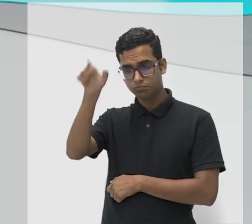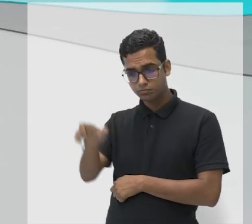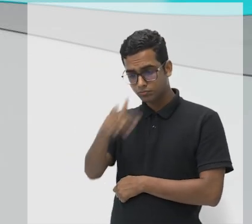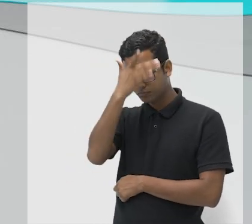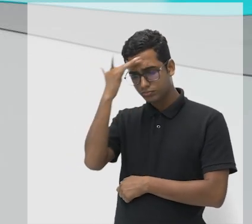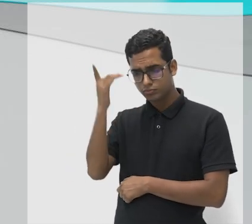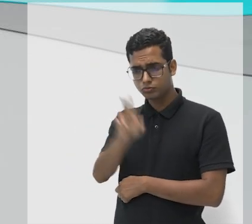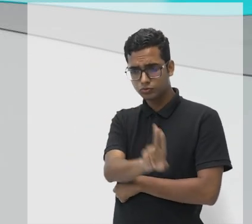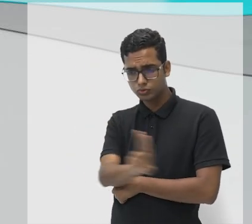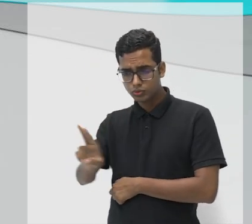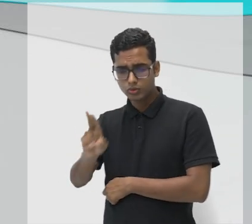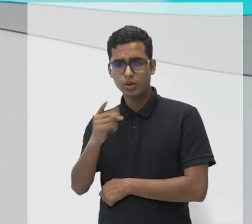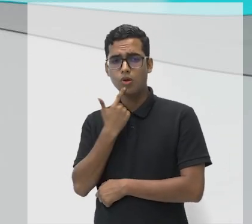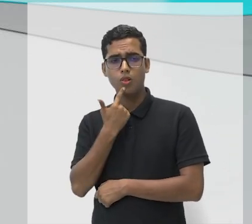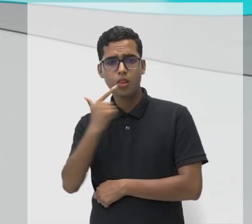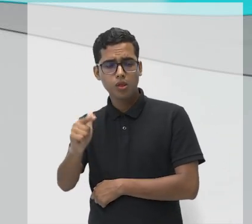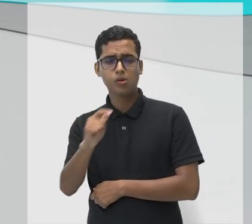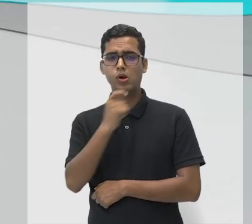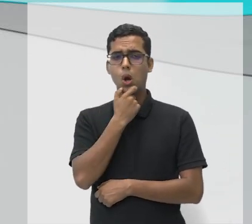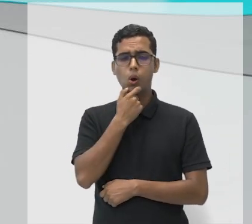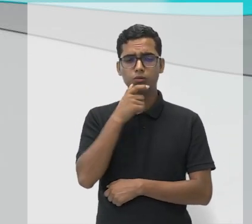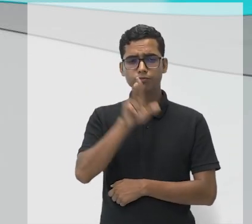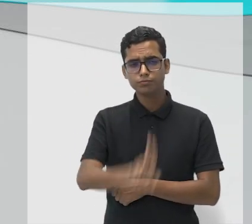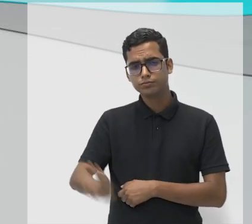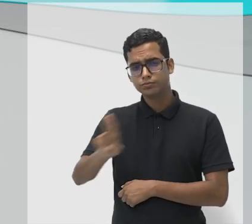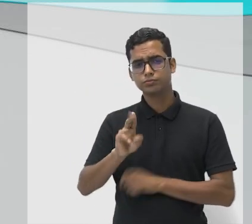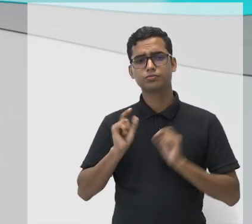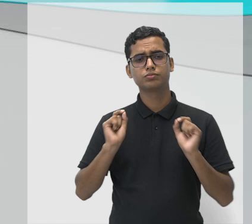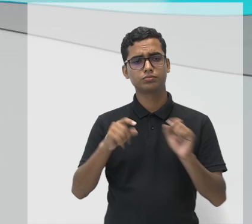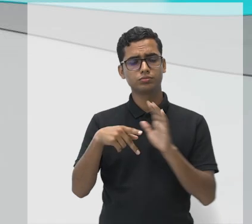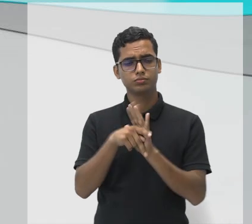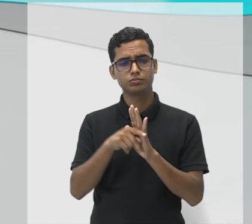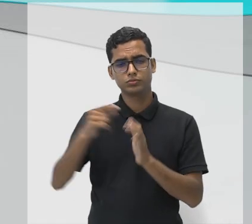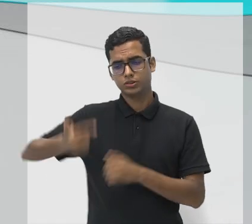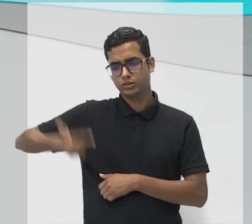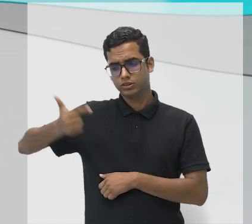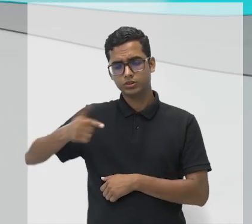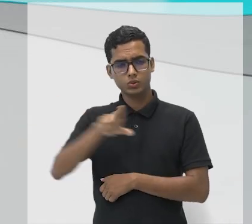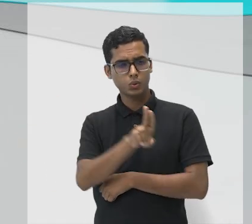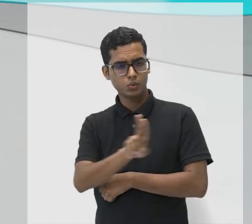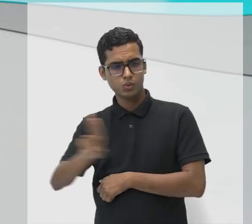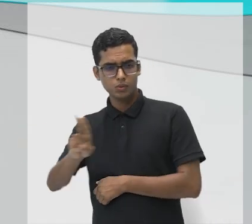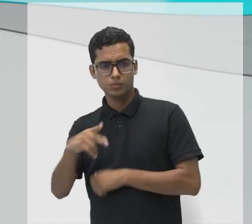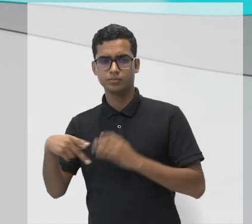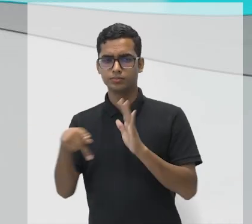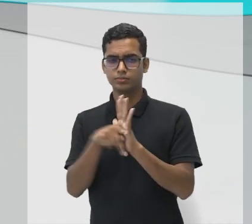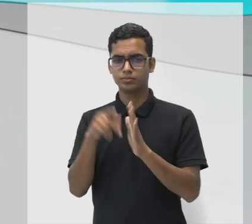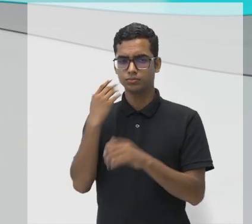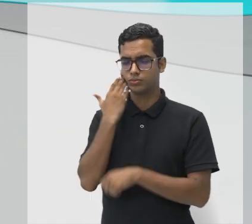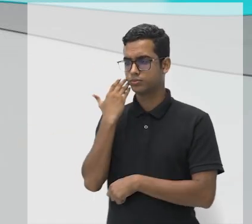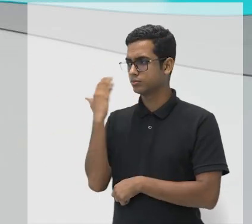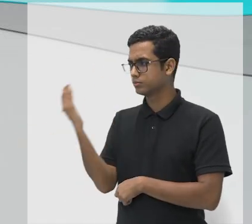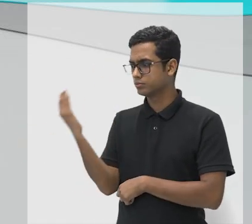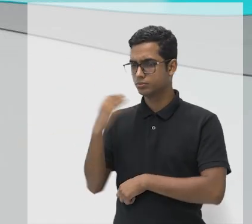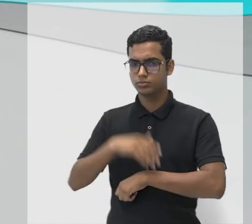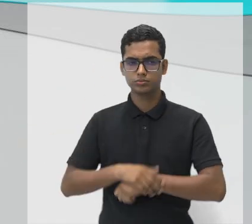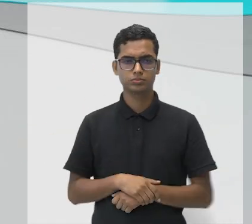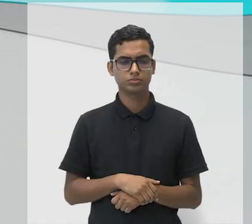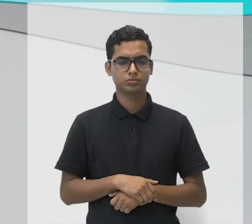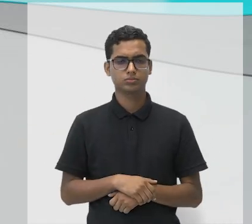lembrando que na língua inglesa normalmente nós utilizamos o sobrenome, que é o family